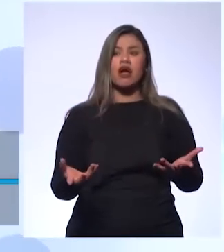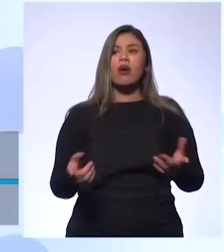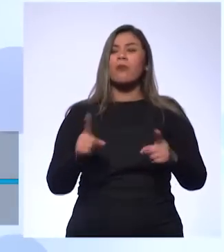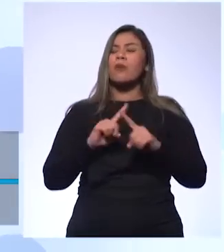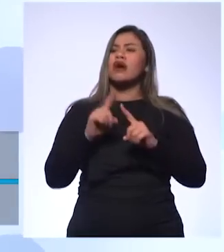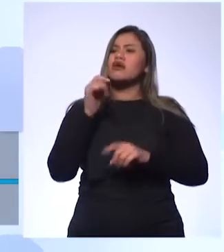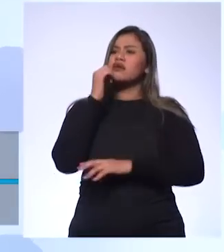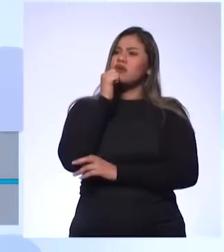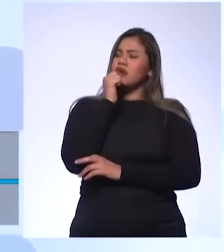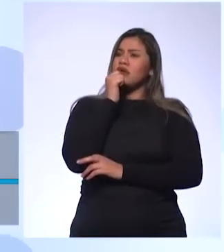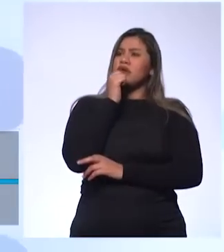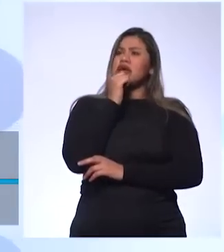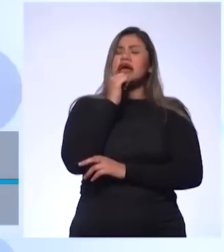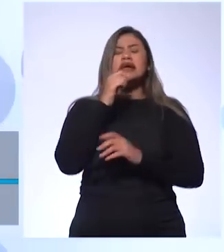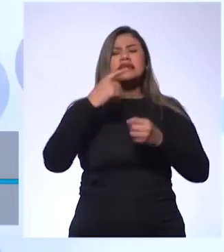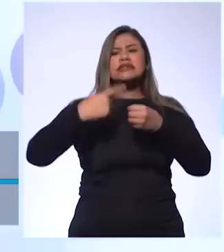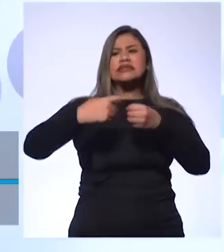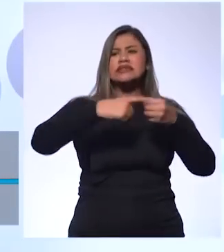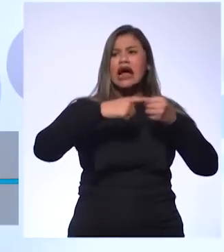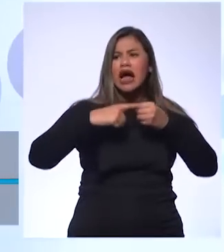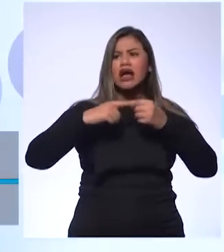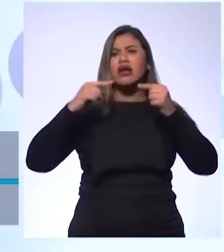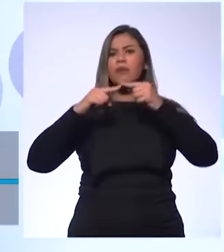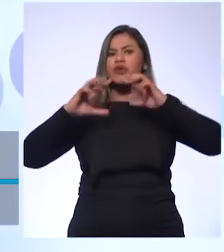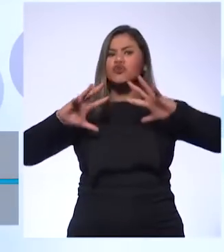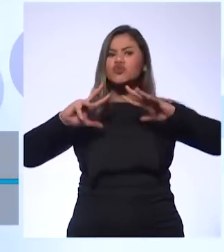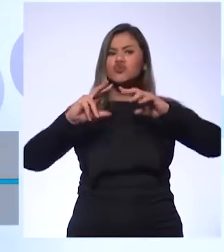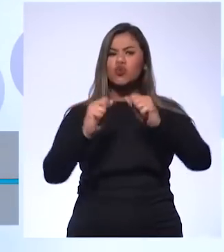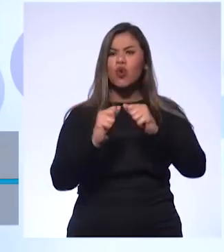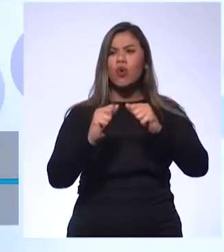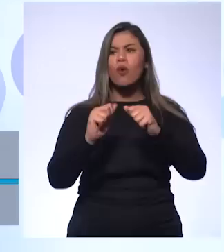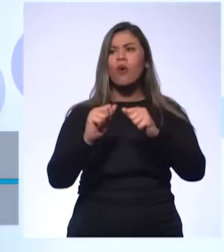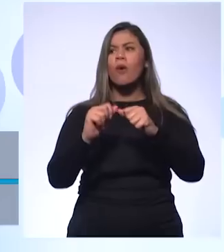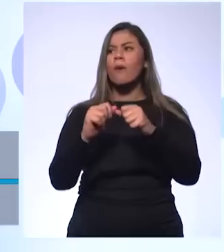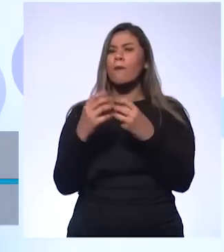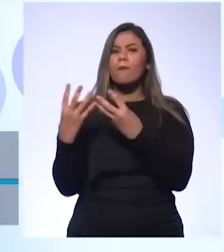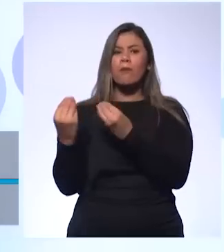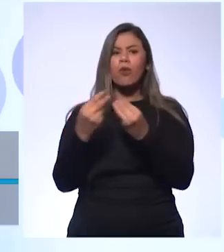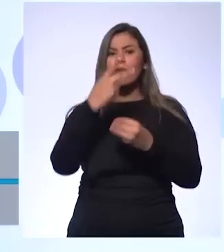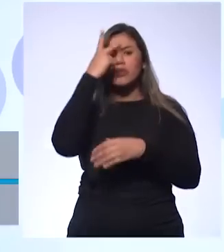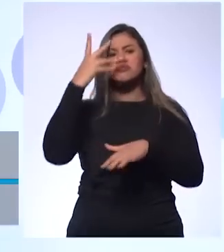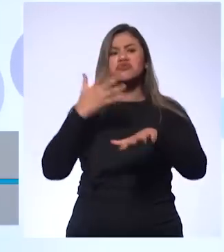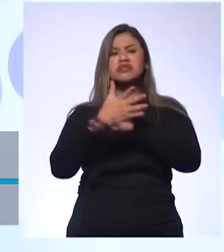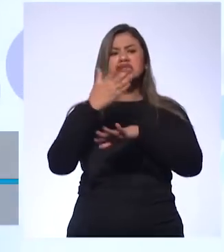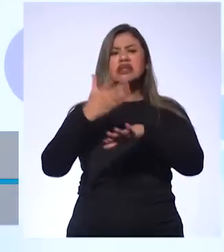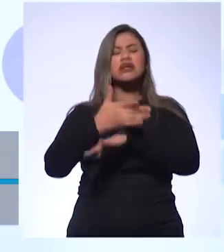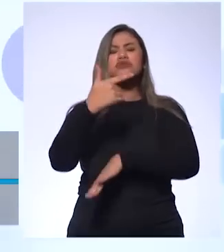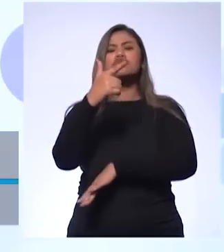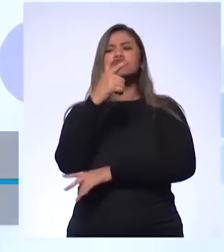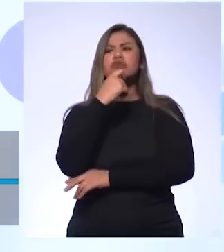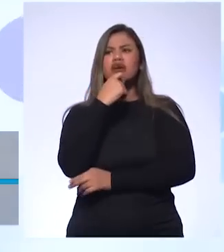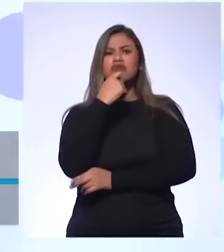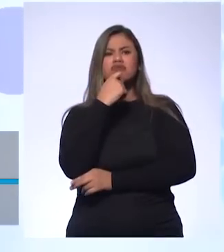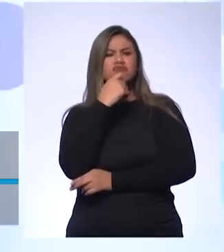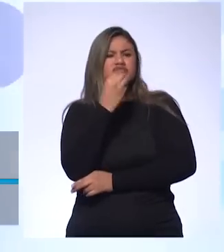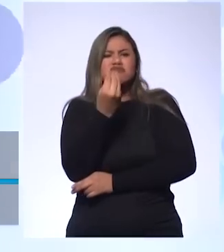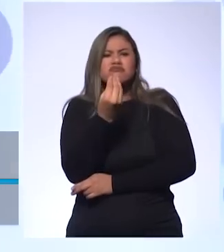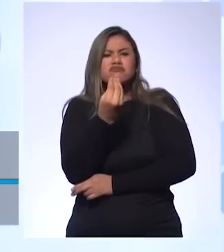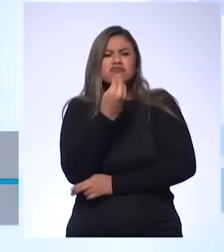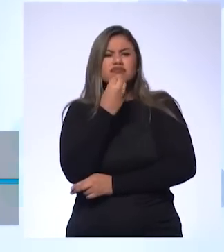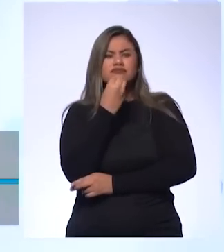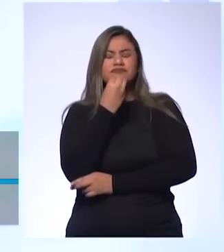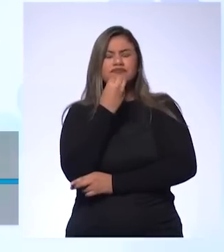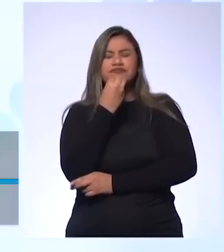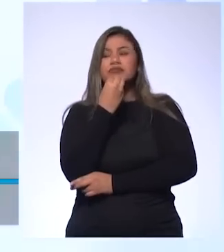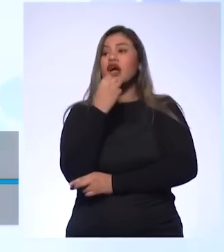que nem todos e todas tenham acesso? Professora Mônica, como a gente está a fim de levar eles à reflexão e